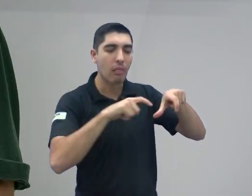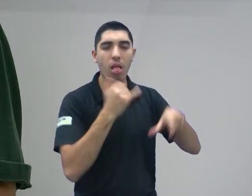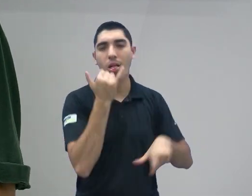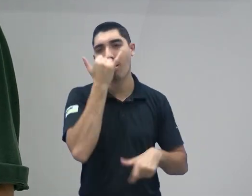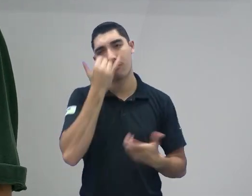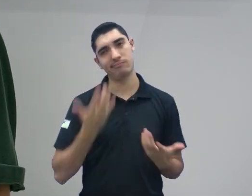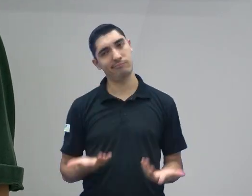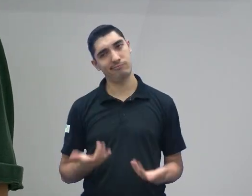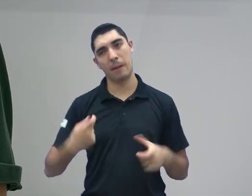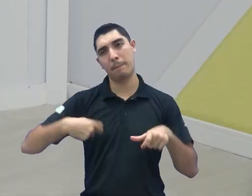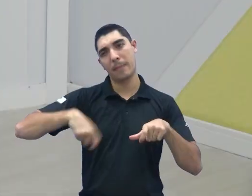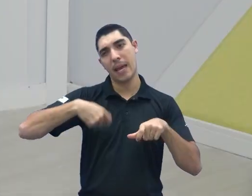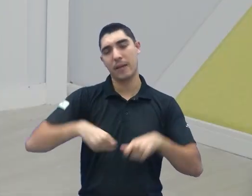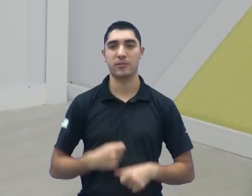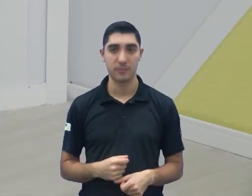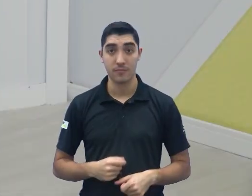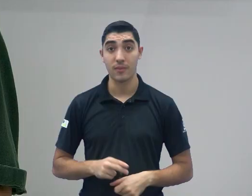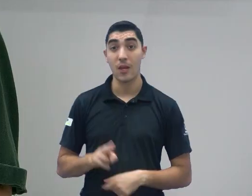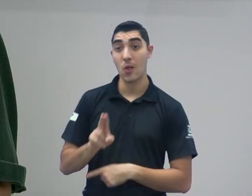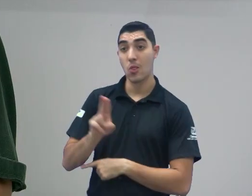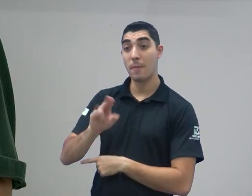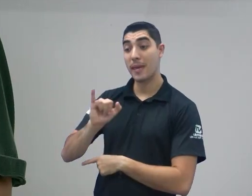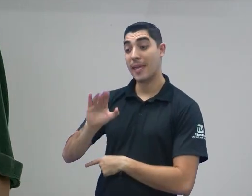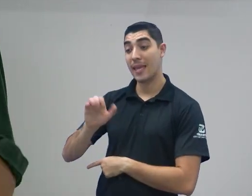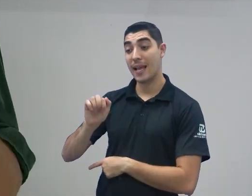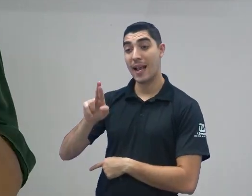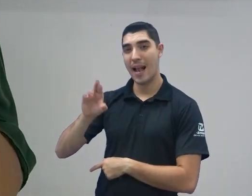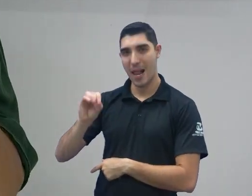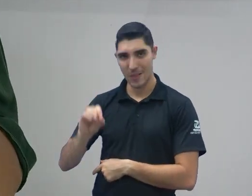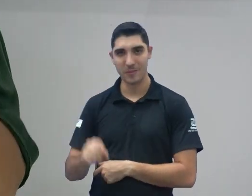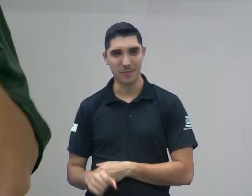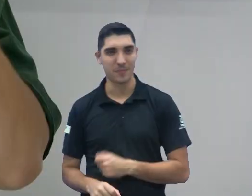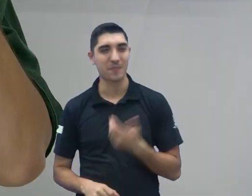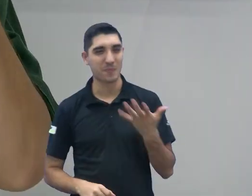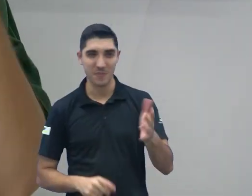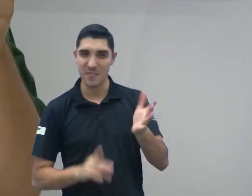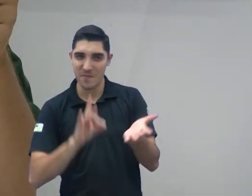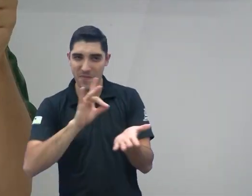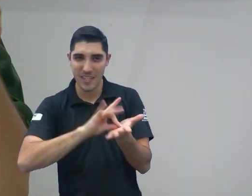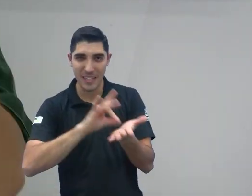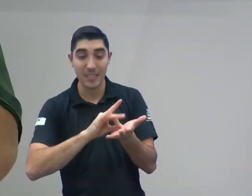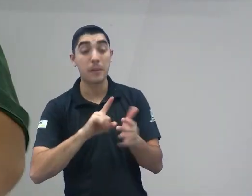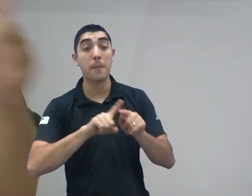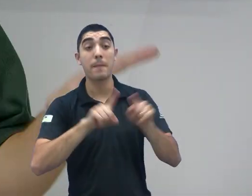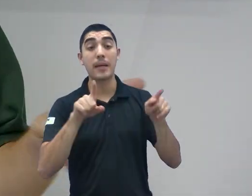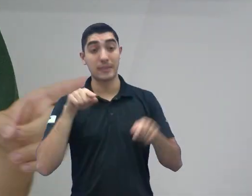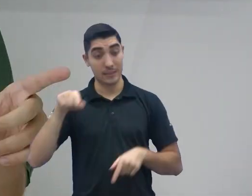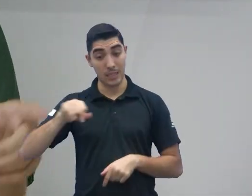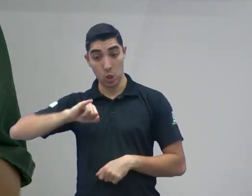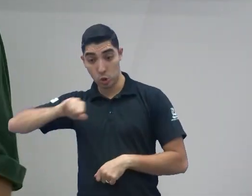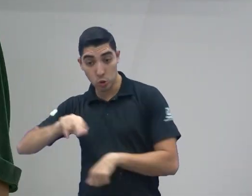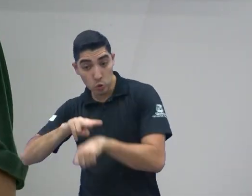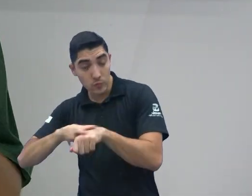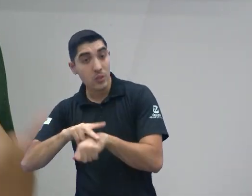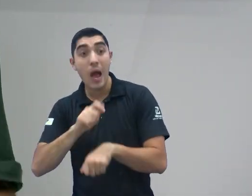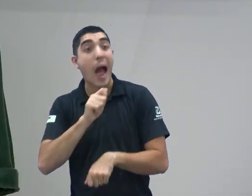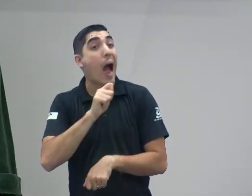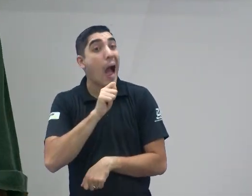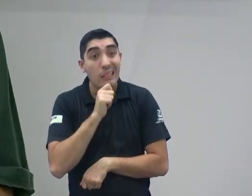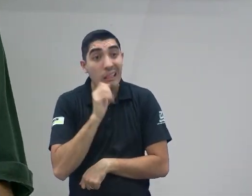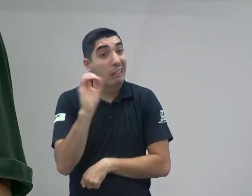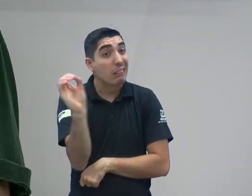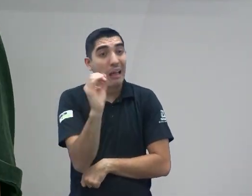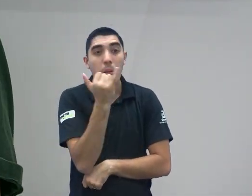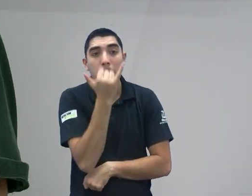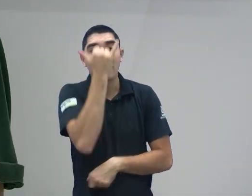Joaquim de Juventude fez a defesa. O sonho de Ícaro acabou na cavadinha. É verdade, e olha só, Vera, o O Juventude não tinha levado gols ainda na competição, ontem levou